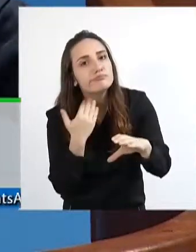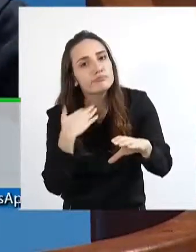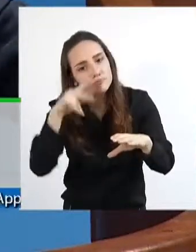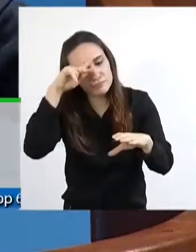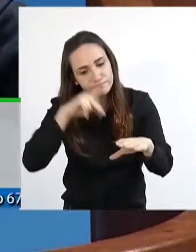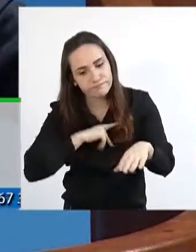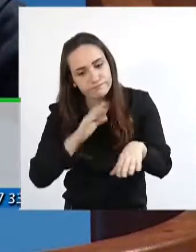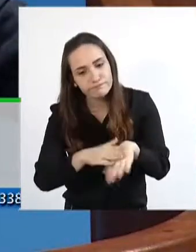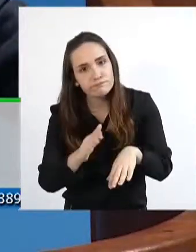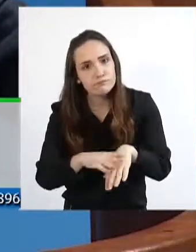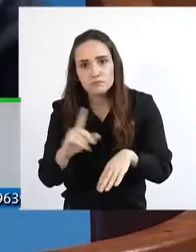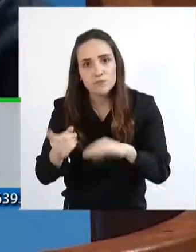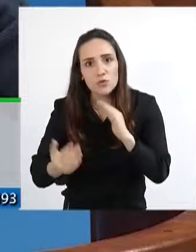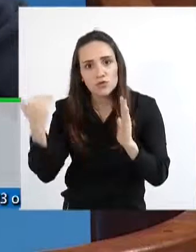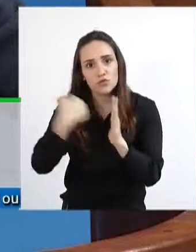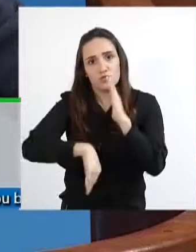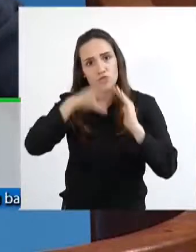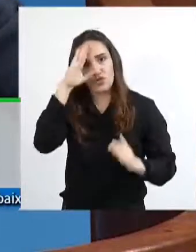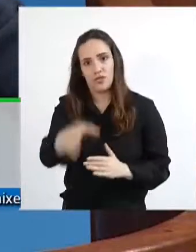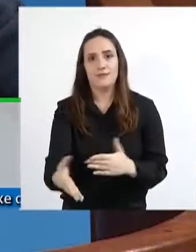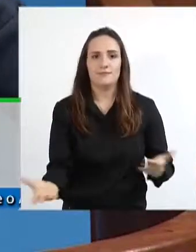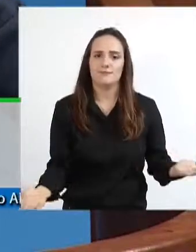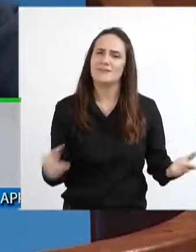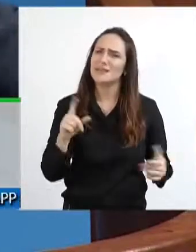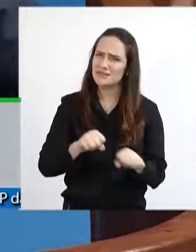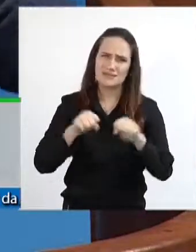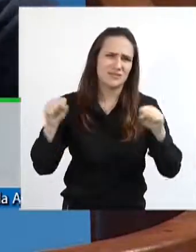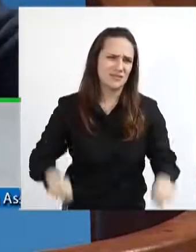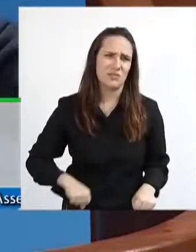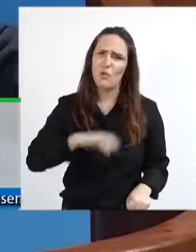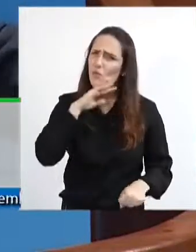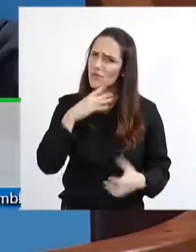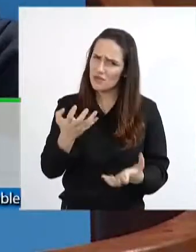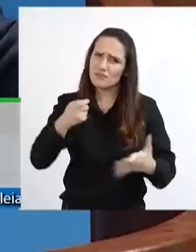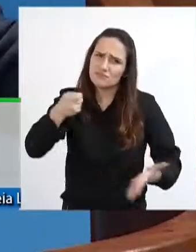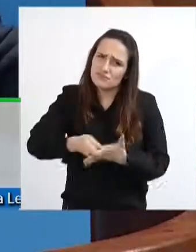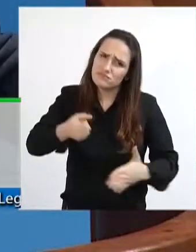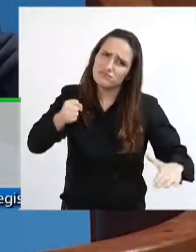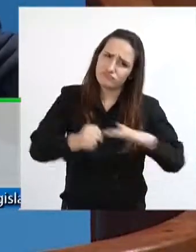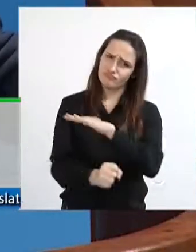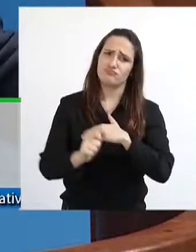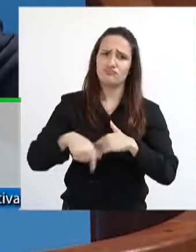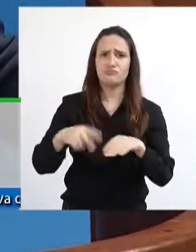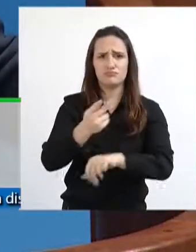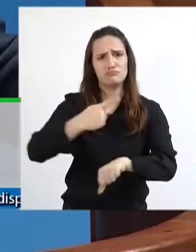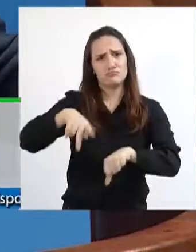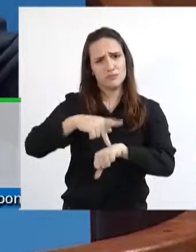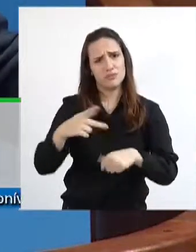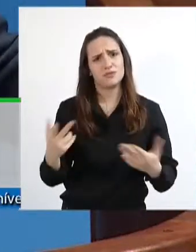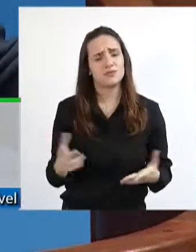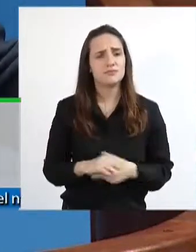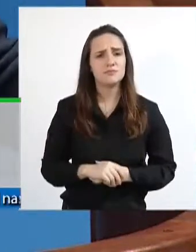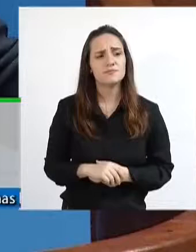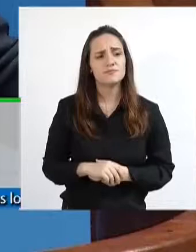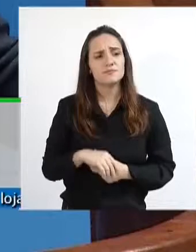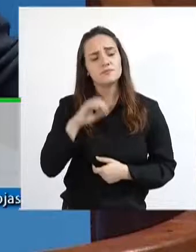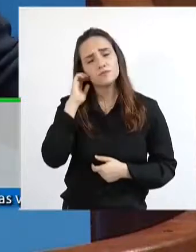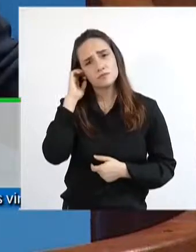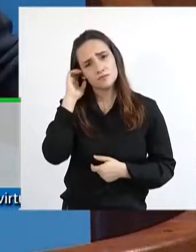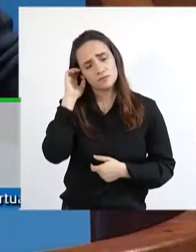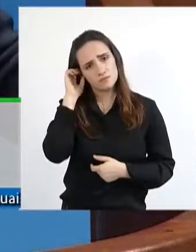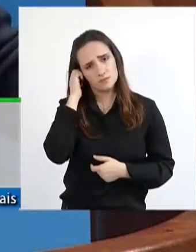Então, é um sistema cruel que estão querendo implantar no país, né?